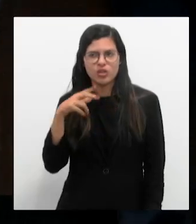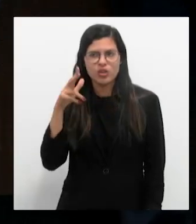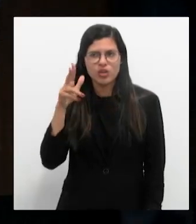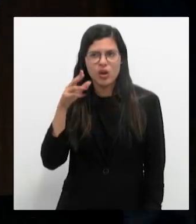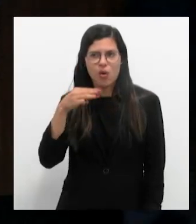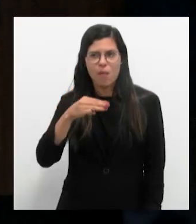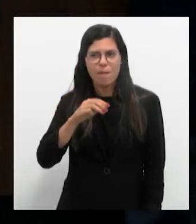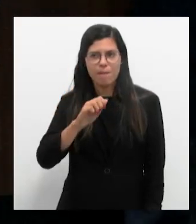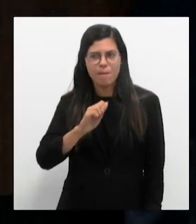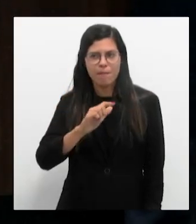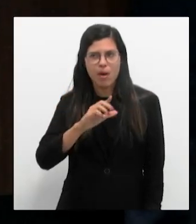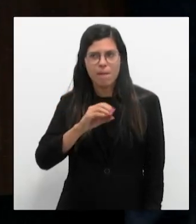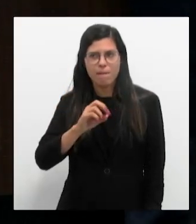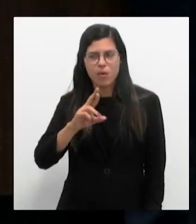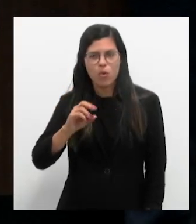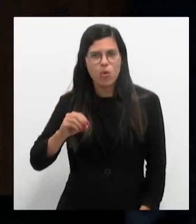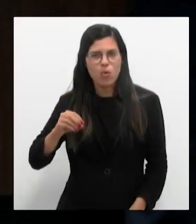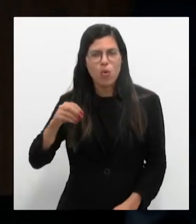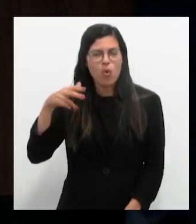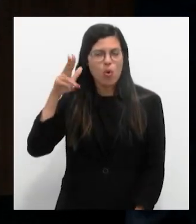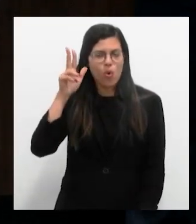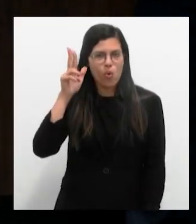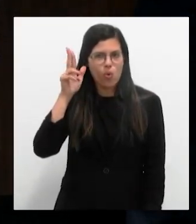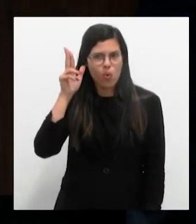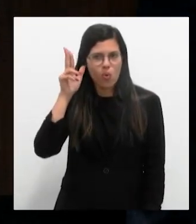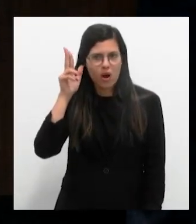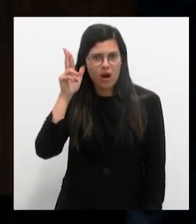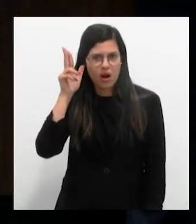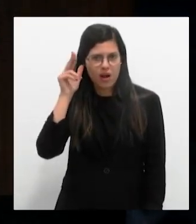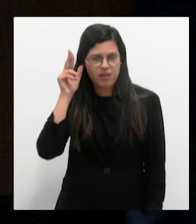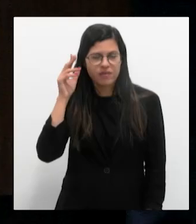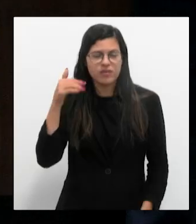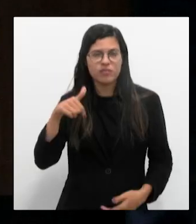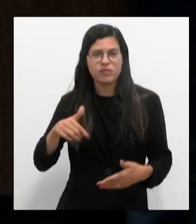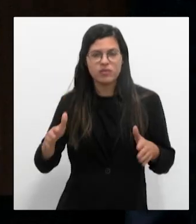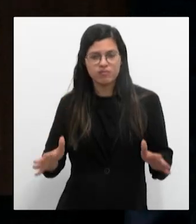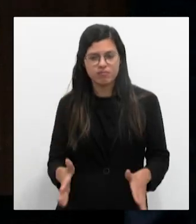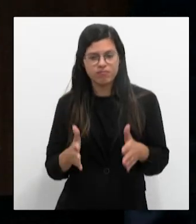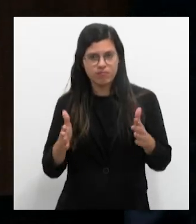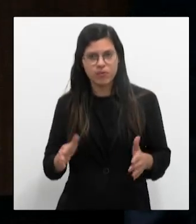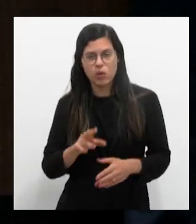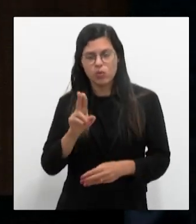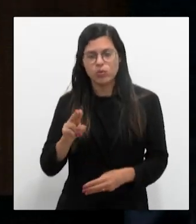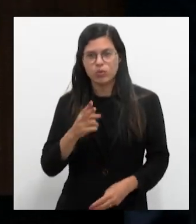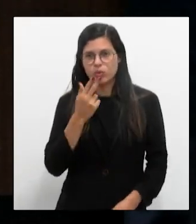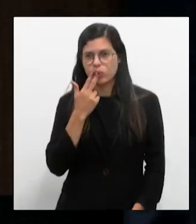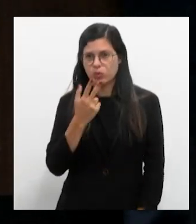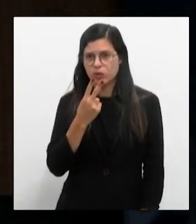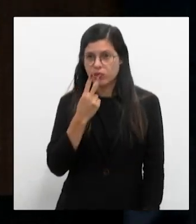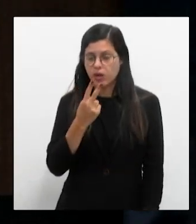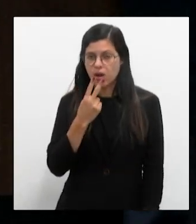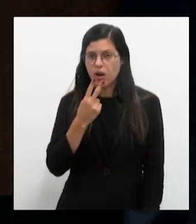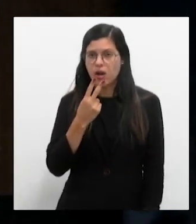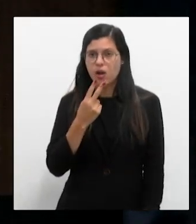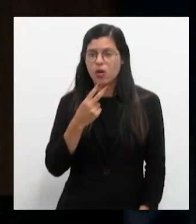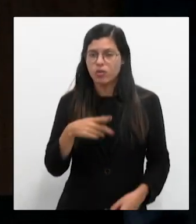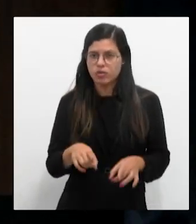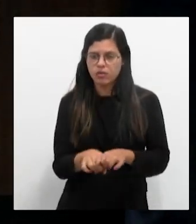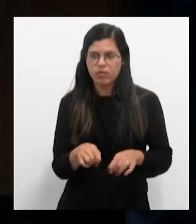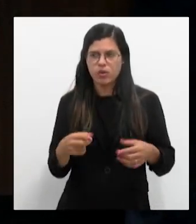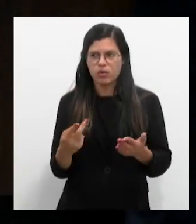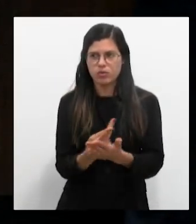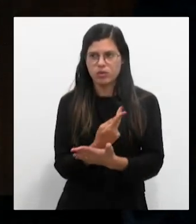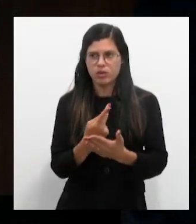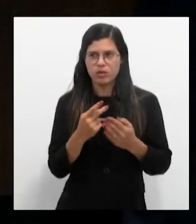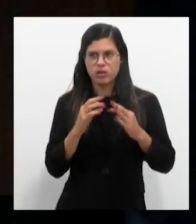Marlboro, isso incentivava o consumo do cigarro. E assim são em todos